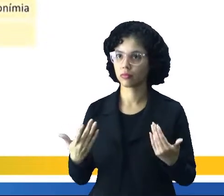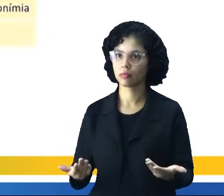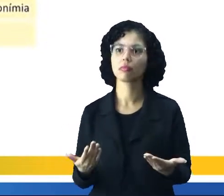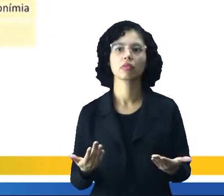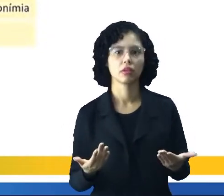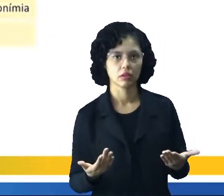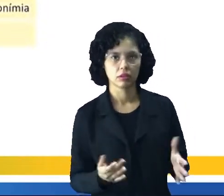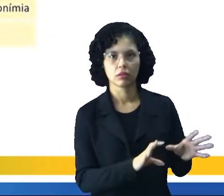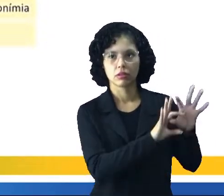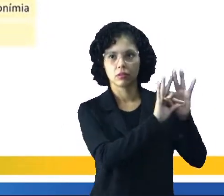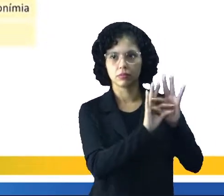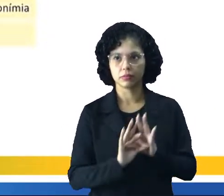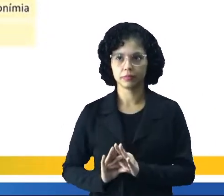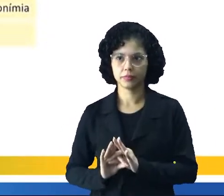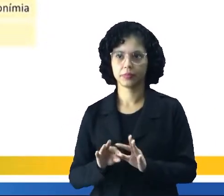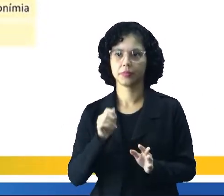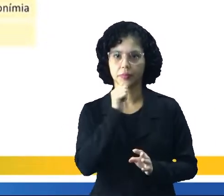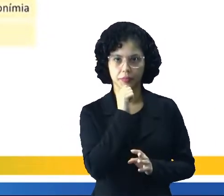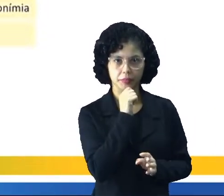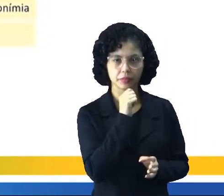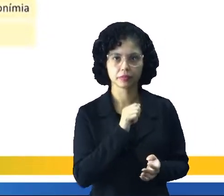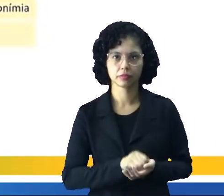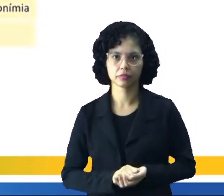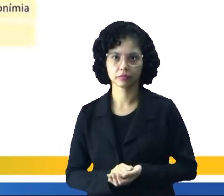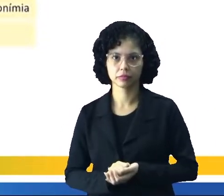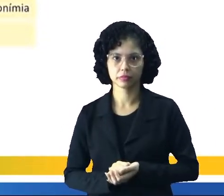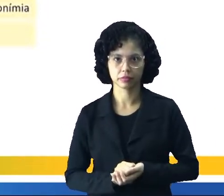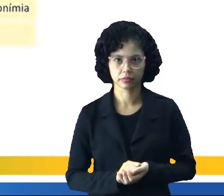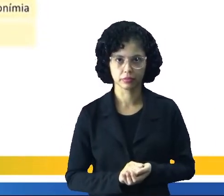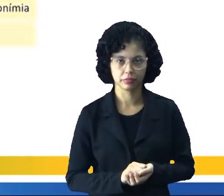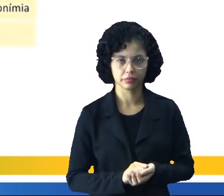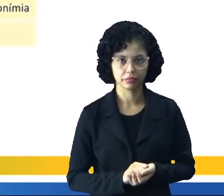tipos de coesão referencial. Aí nós temos aí,